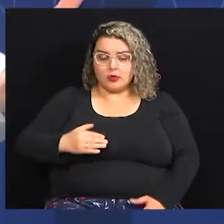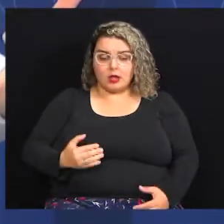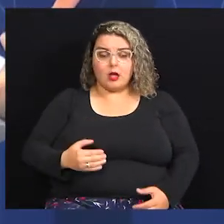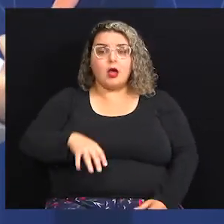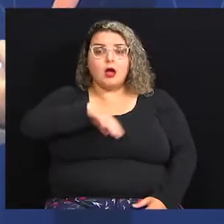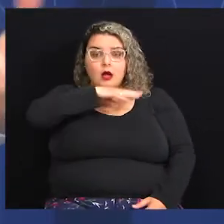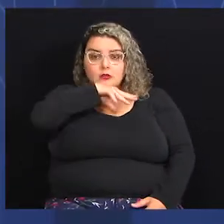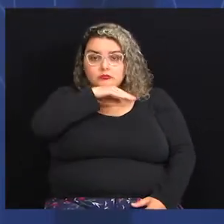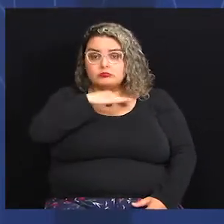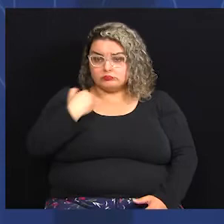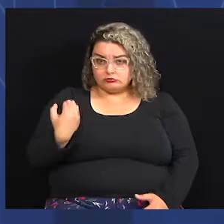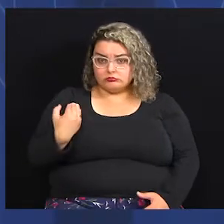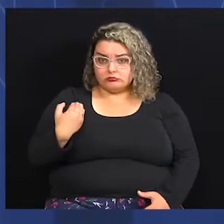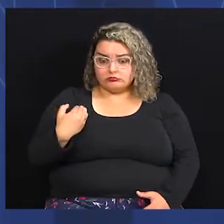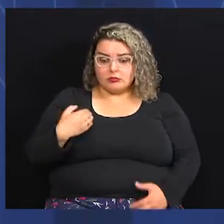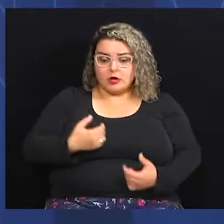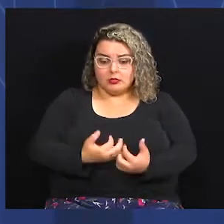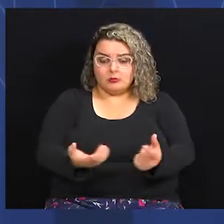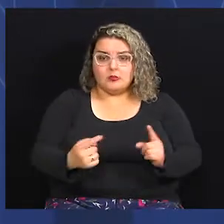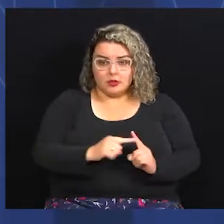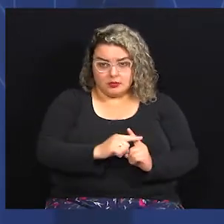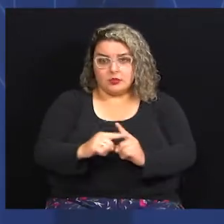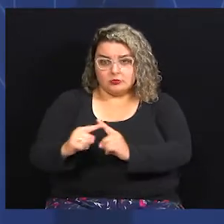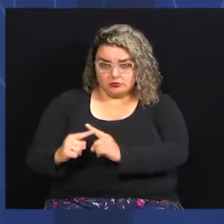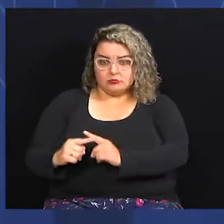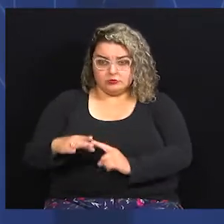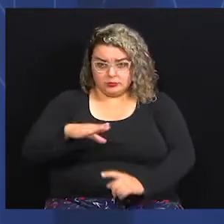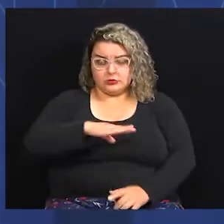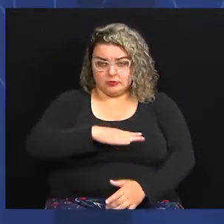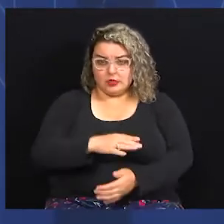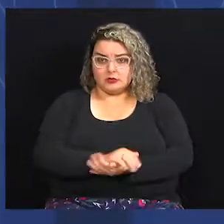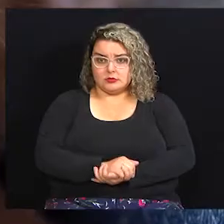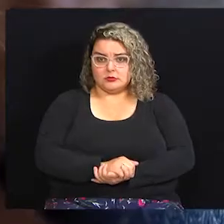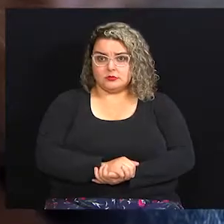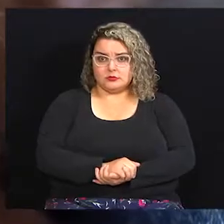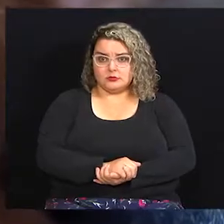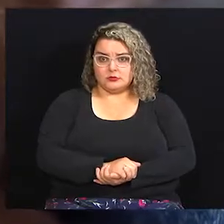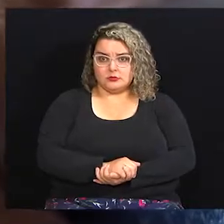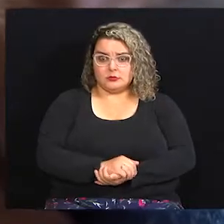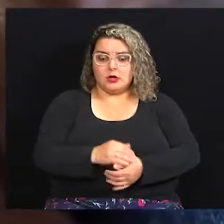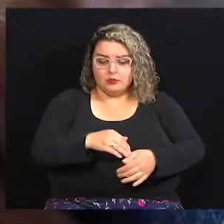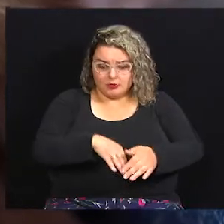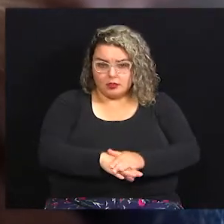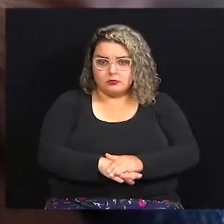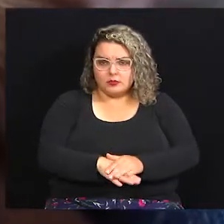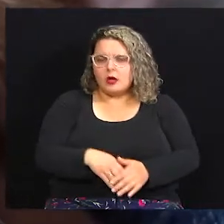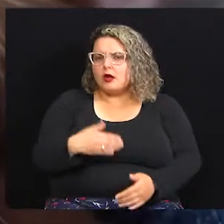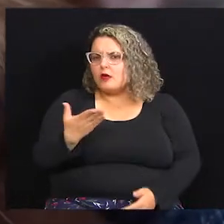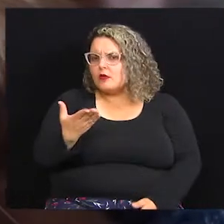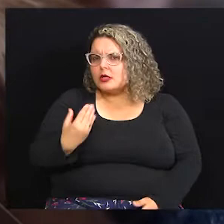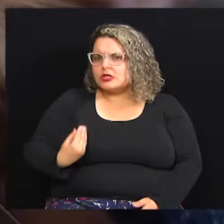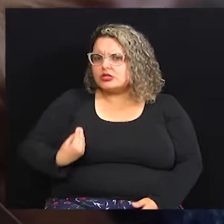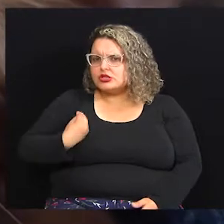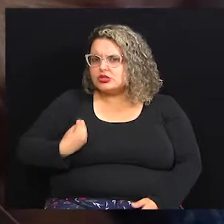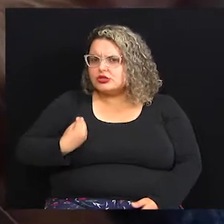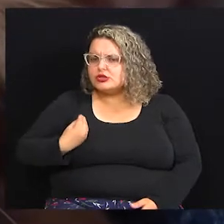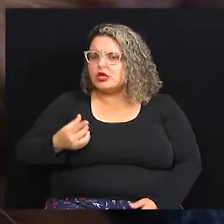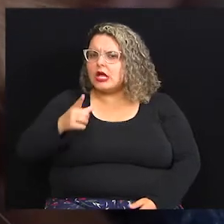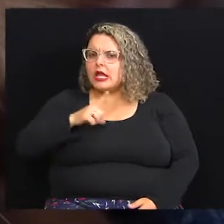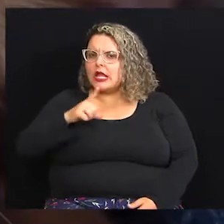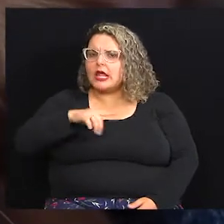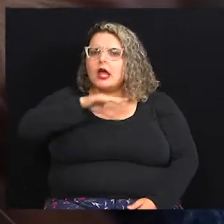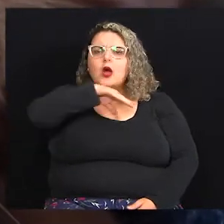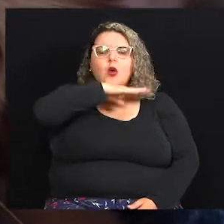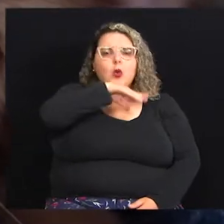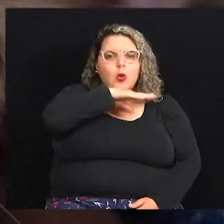animais de estimação em cemitérios municipais você já passou pela situação de ter